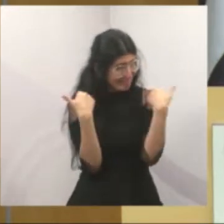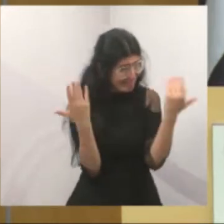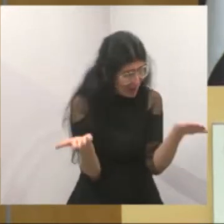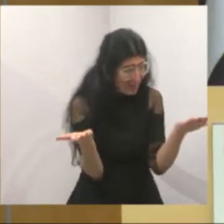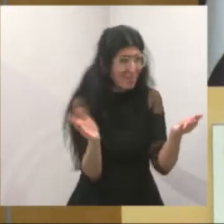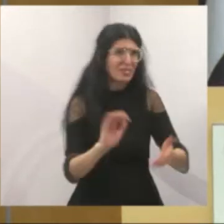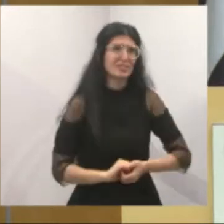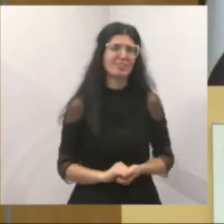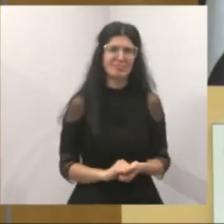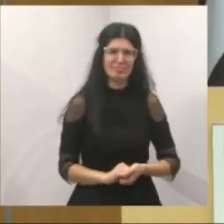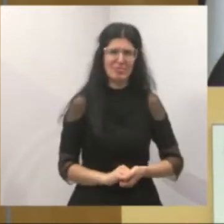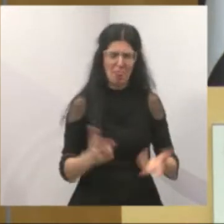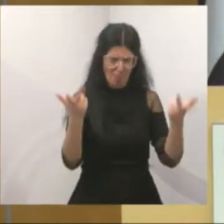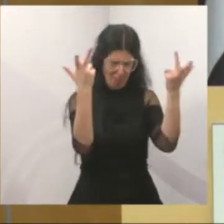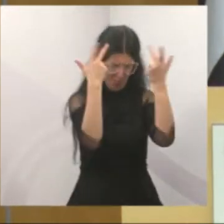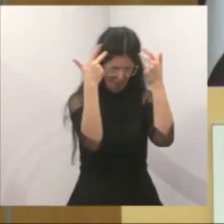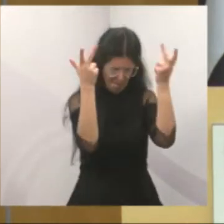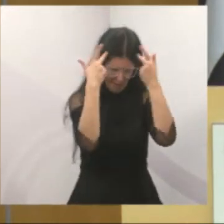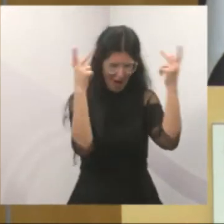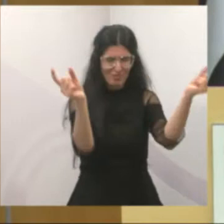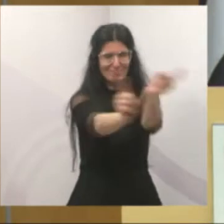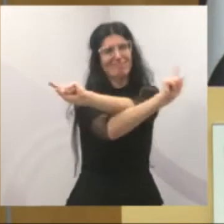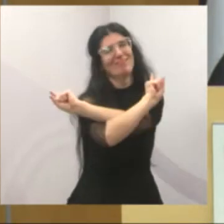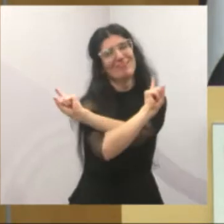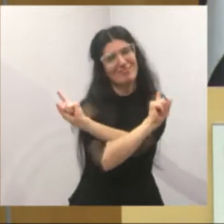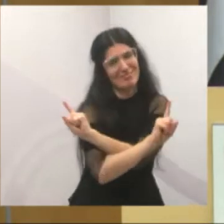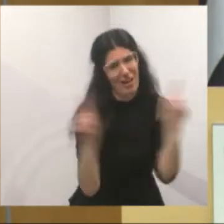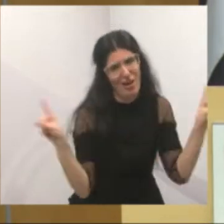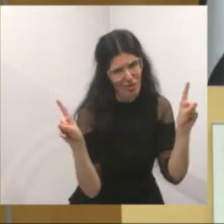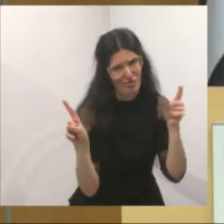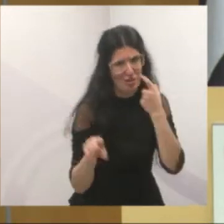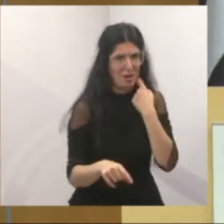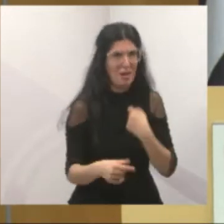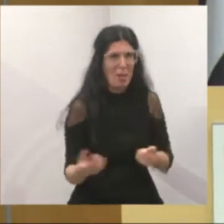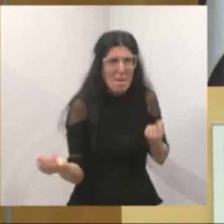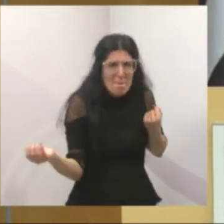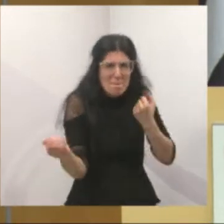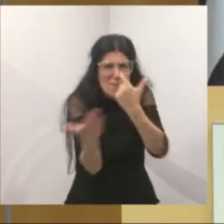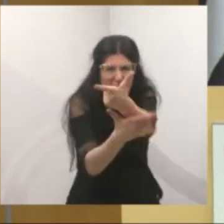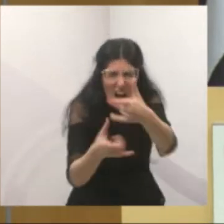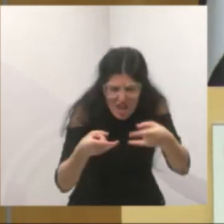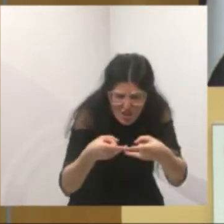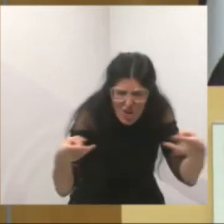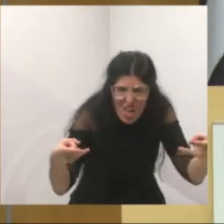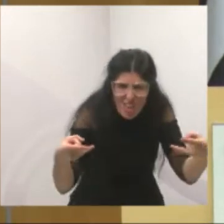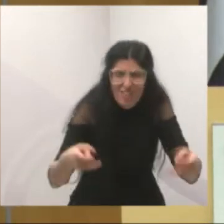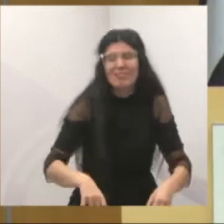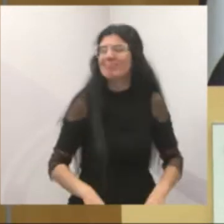coisa que não é comum se fazer pagamentos em cheques.